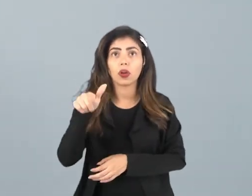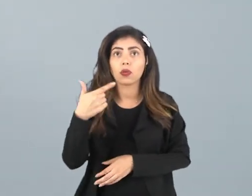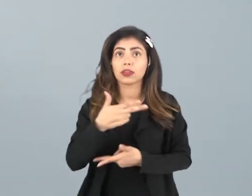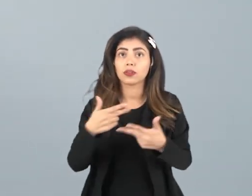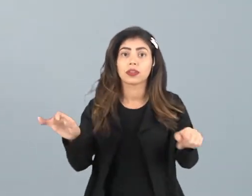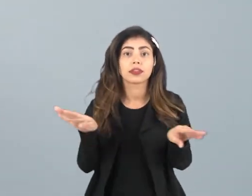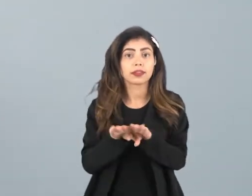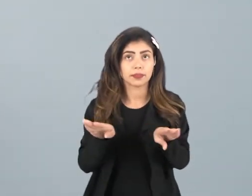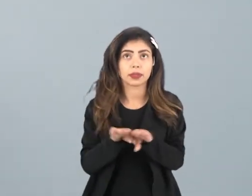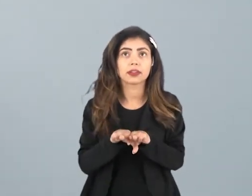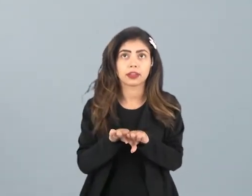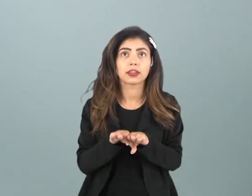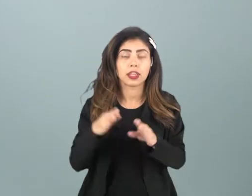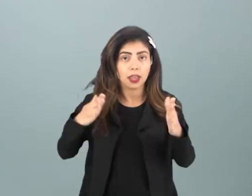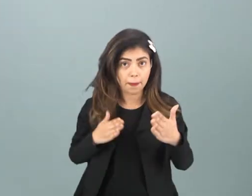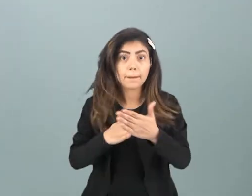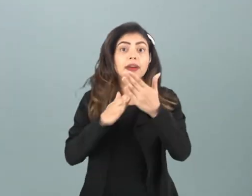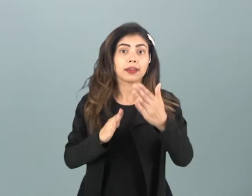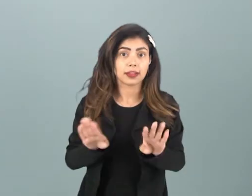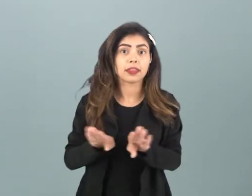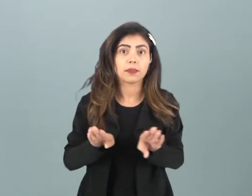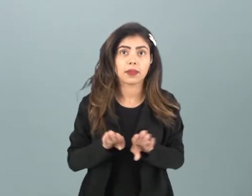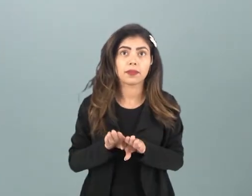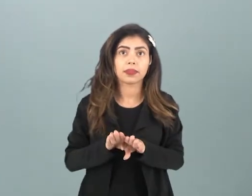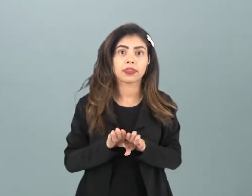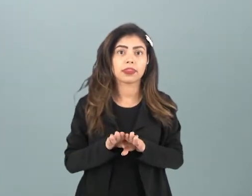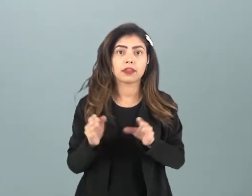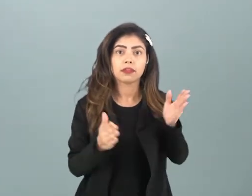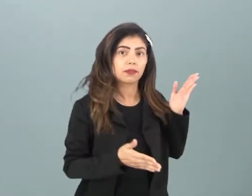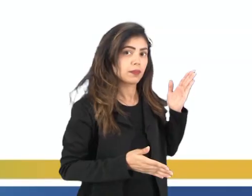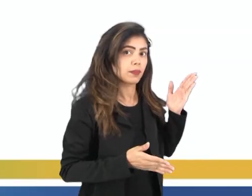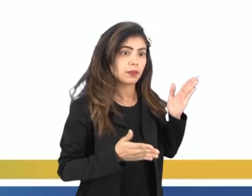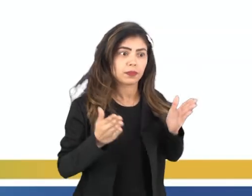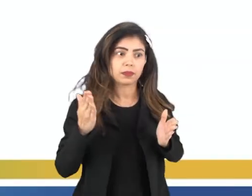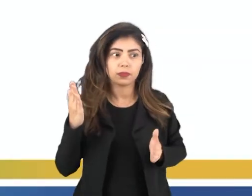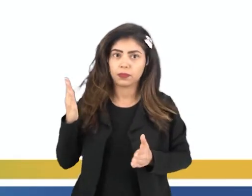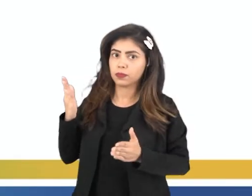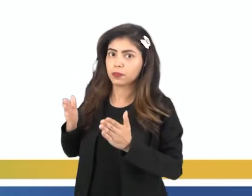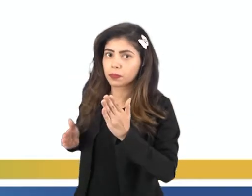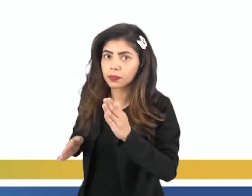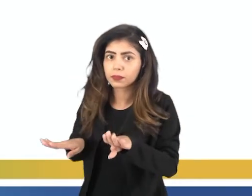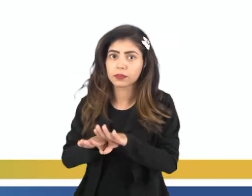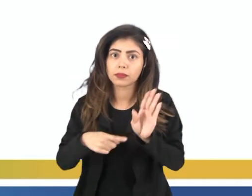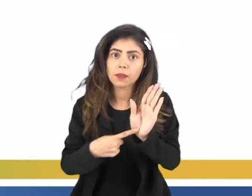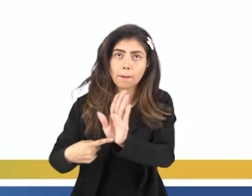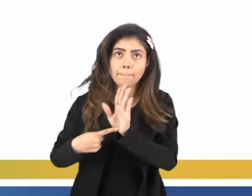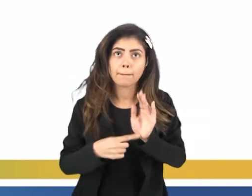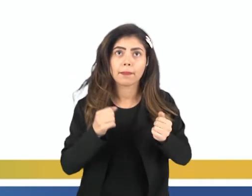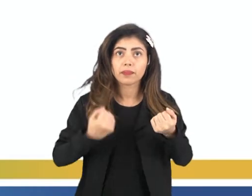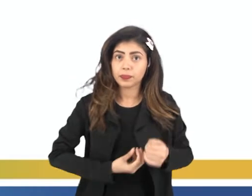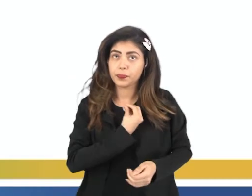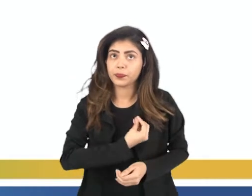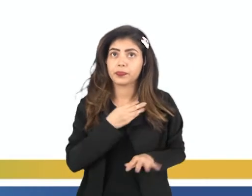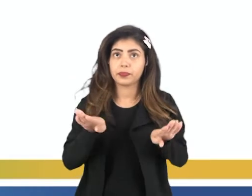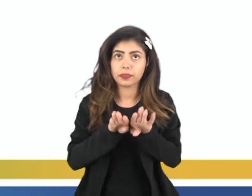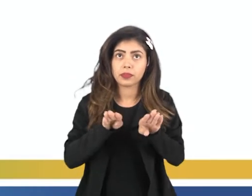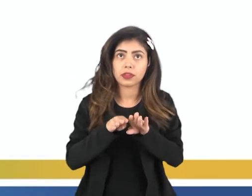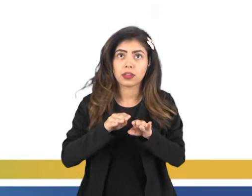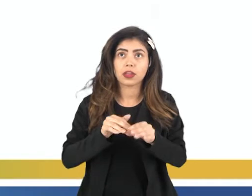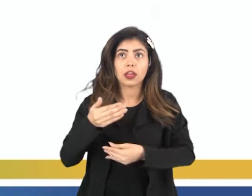coisa dessas tecnologias que impactam a indústria é a robótica. O avanço da robótica está presente na Revolução